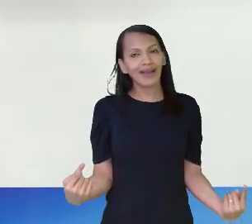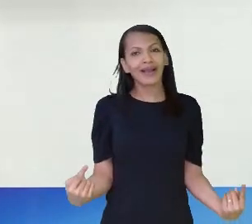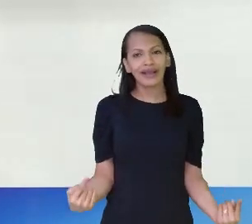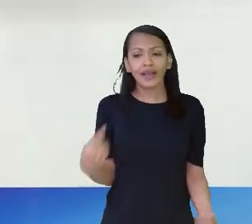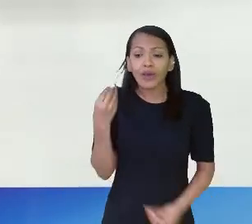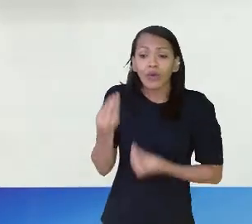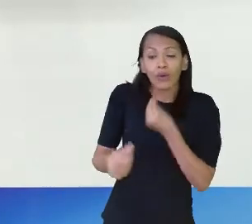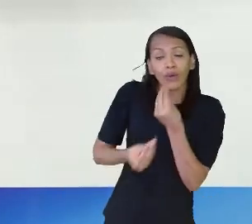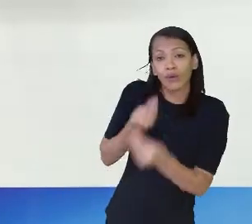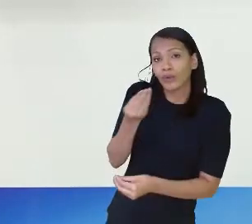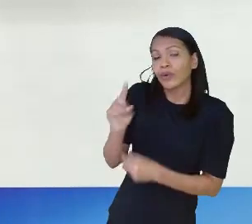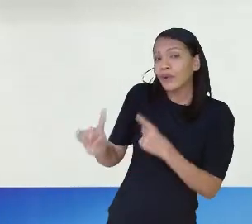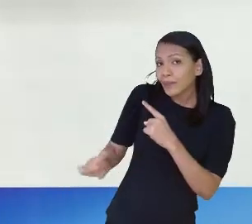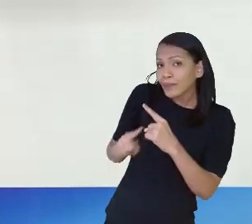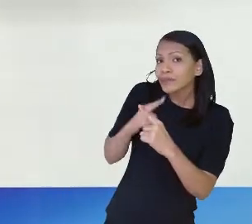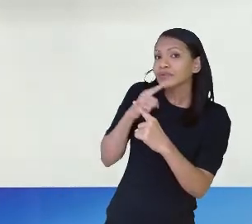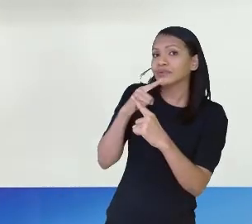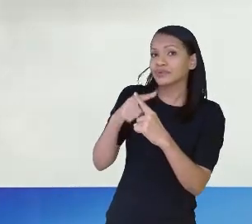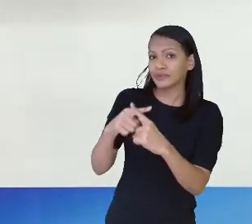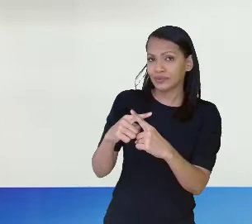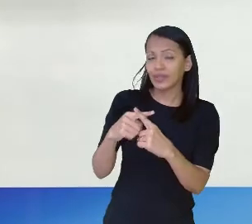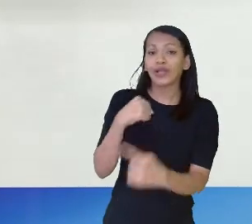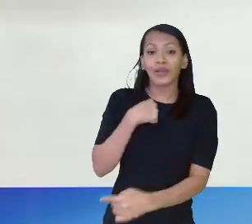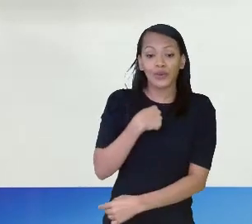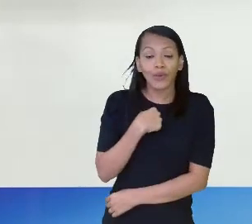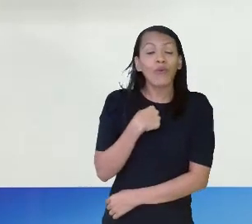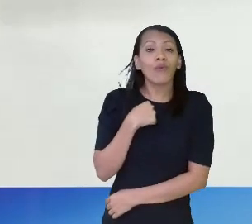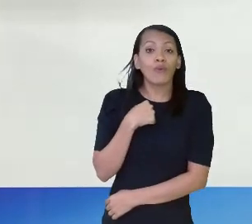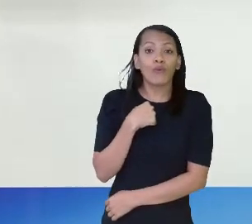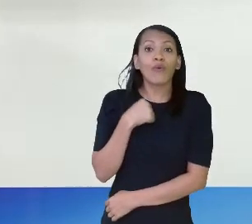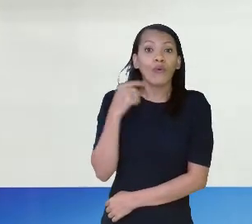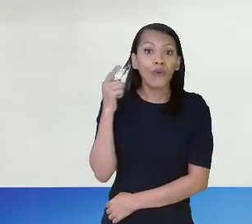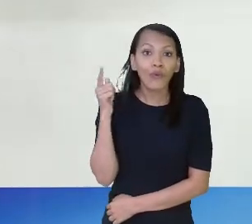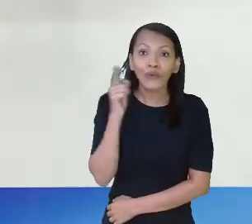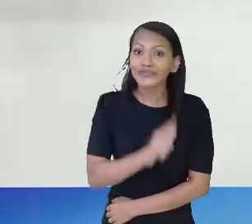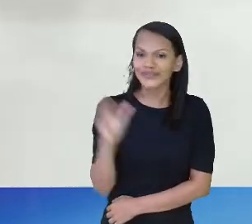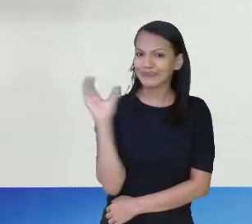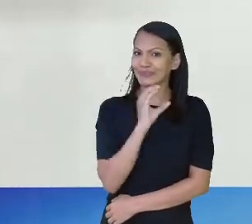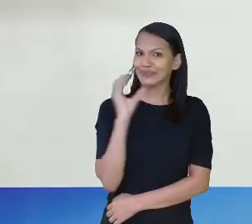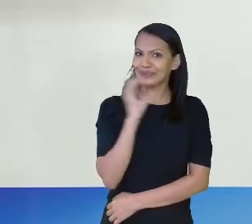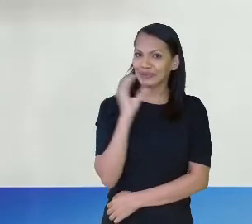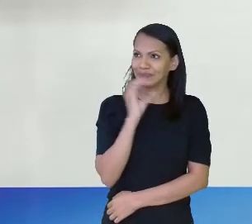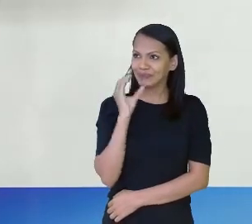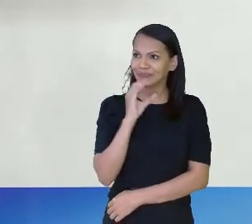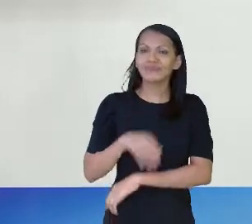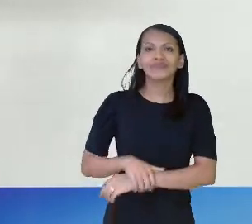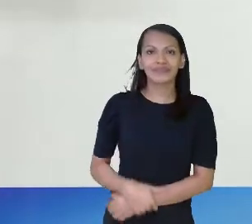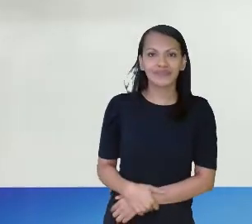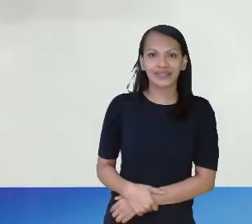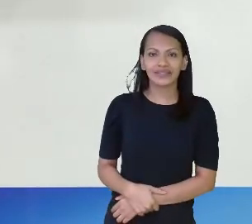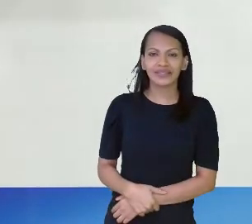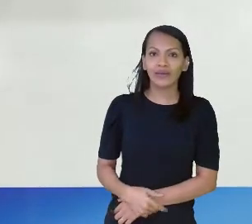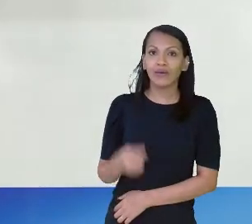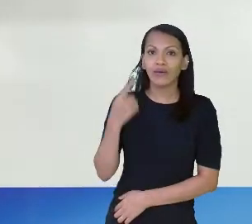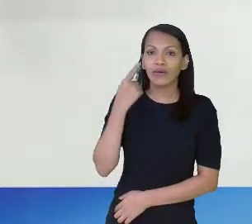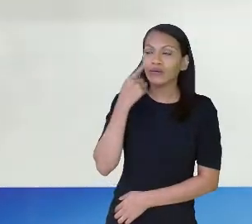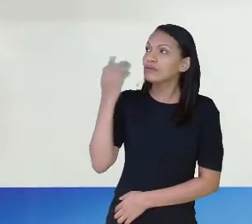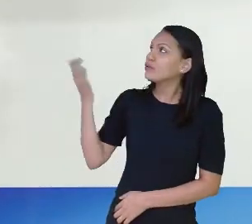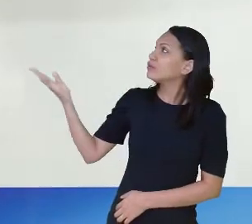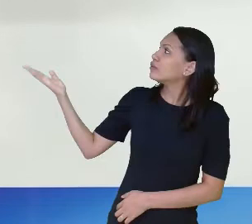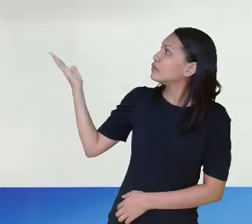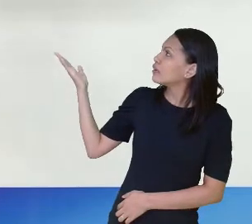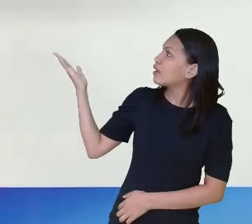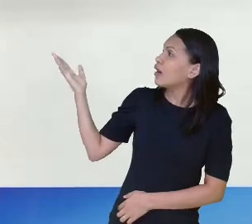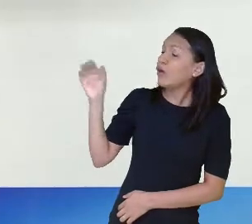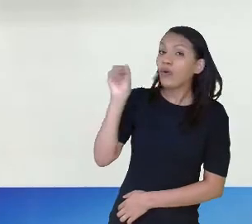a multiplicação, eu consigo mais rápido. 8 vezes 8. Eu